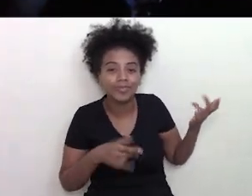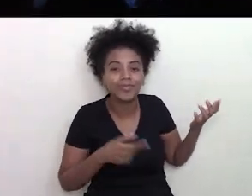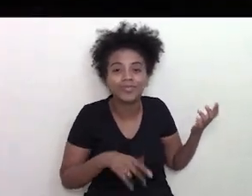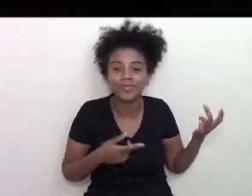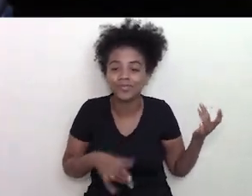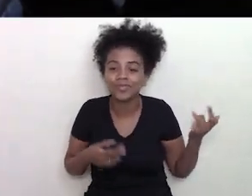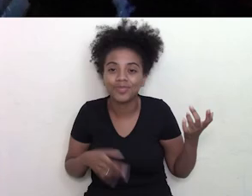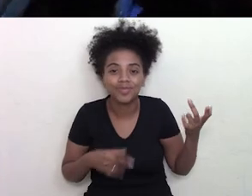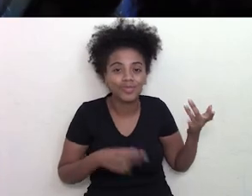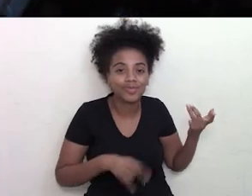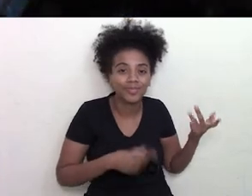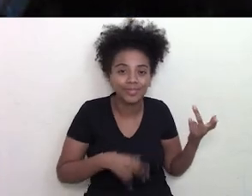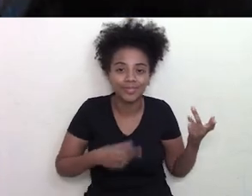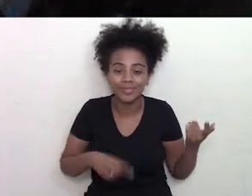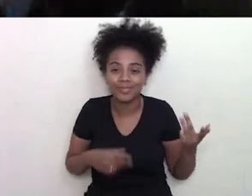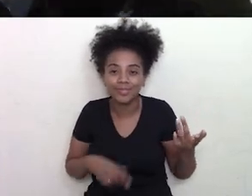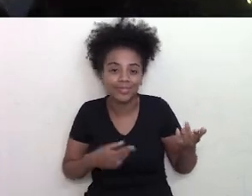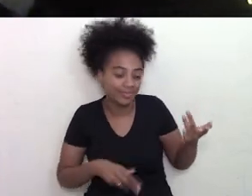Papapapara.